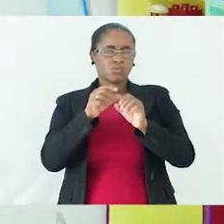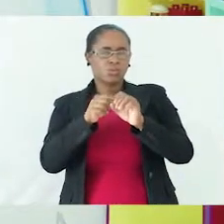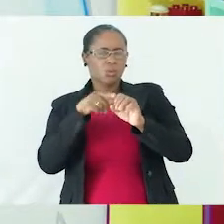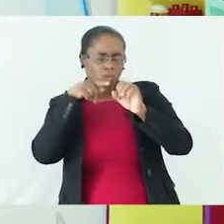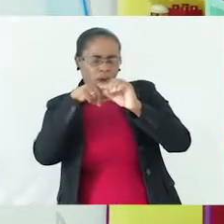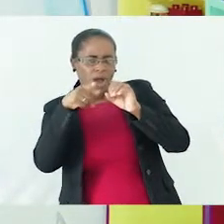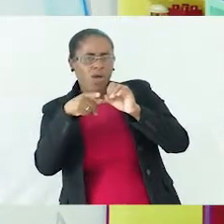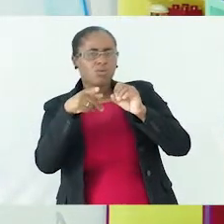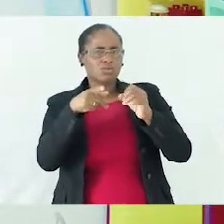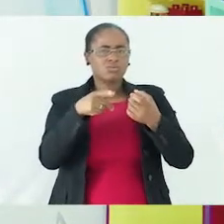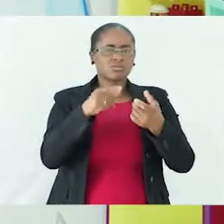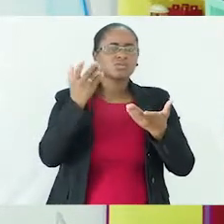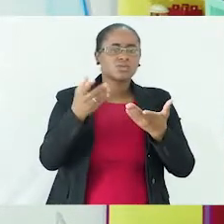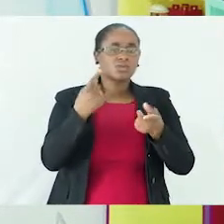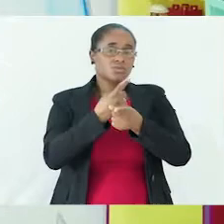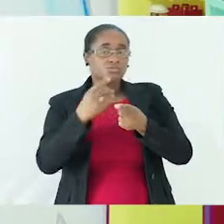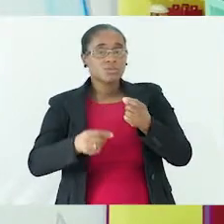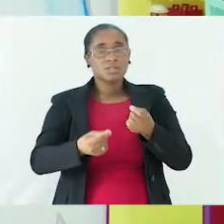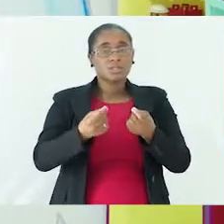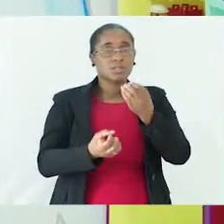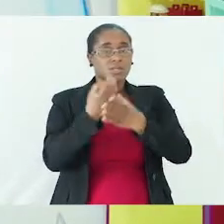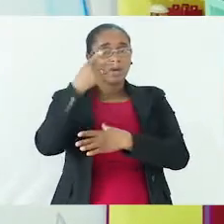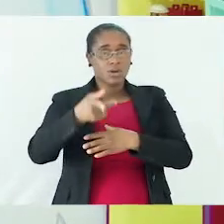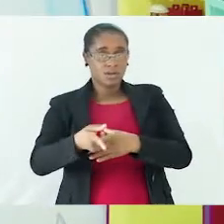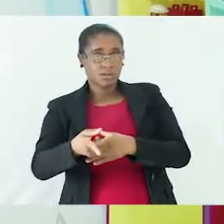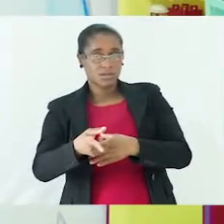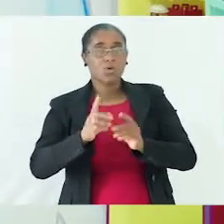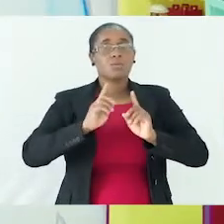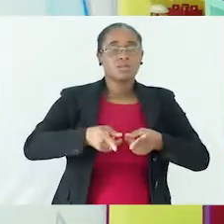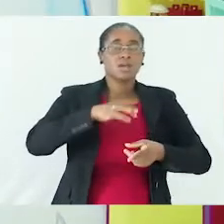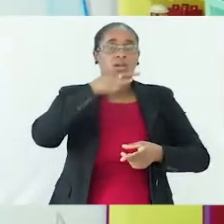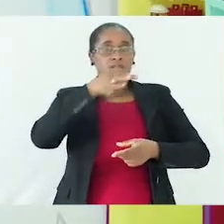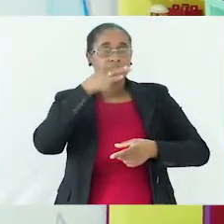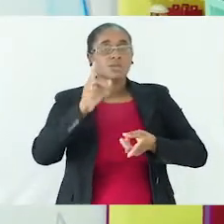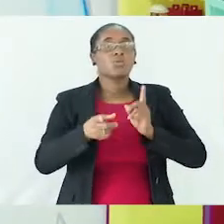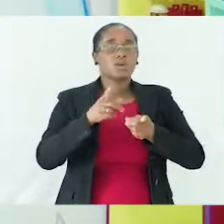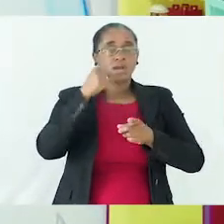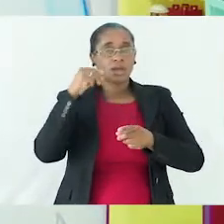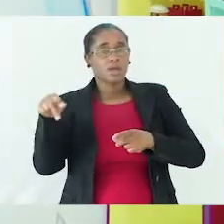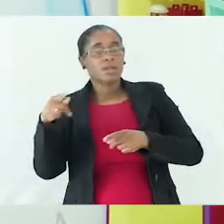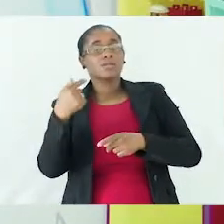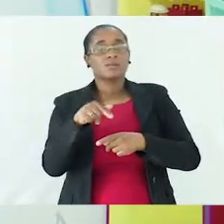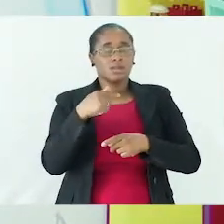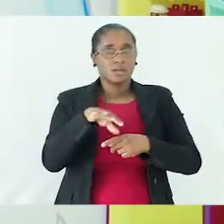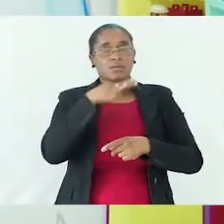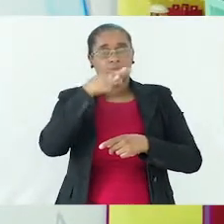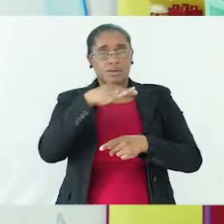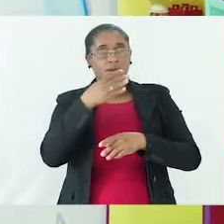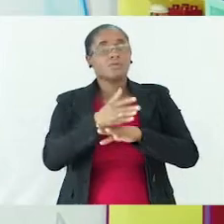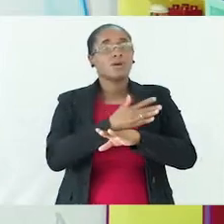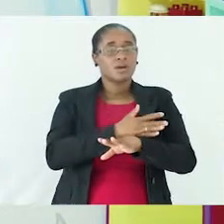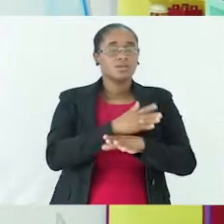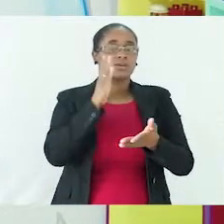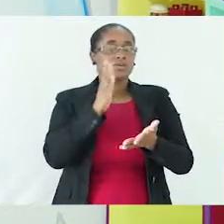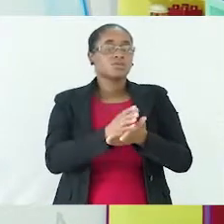os canaviais que nasceram ali começaram a dizer aquilo que ele tinha dito. Basta